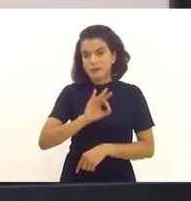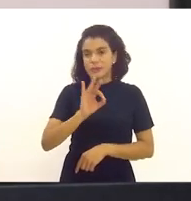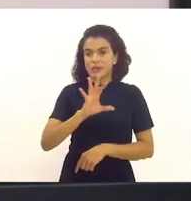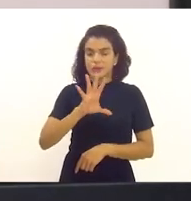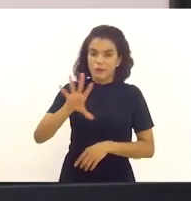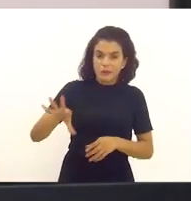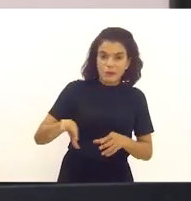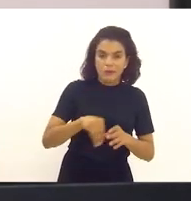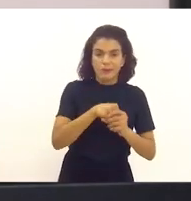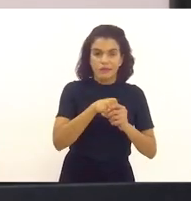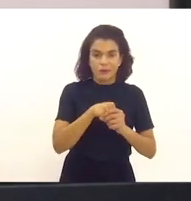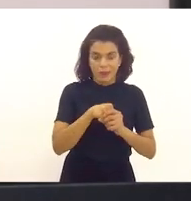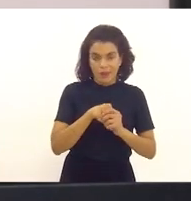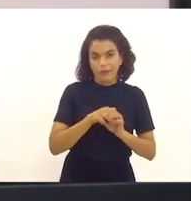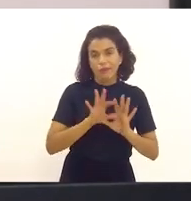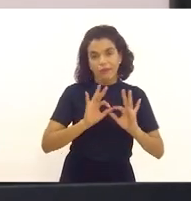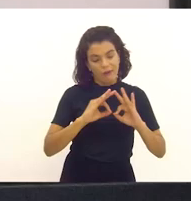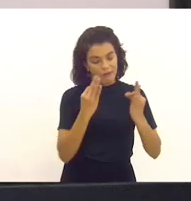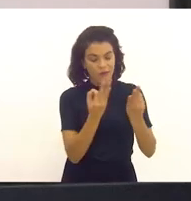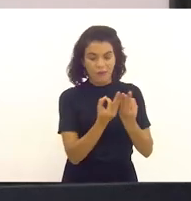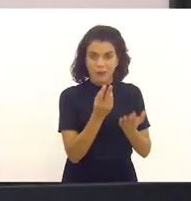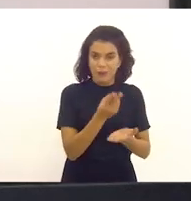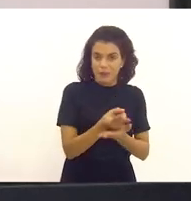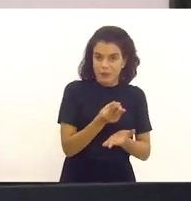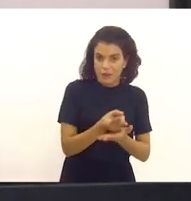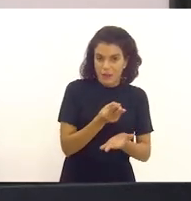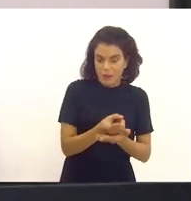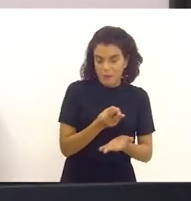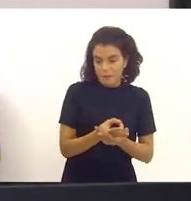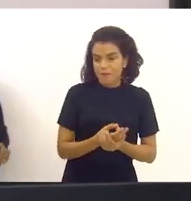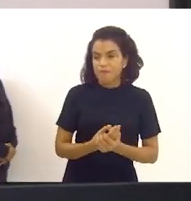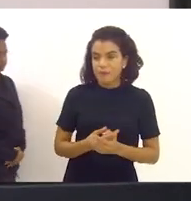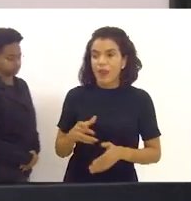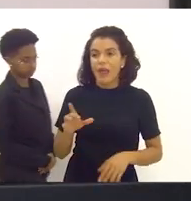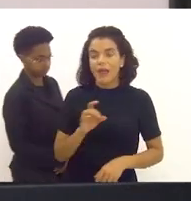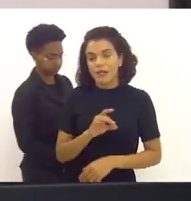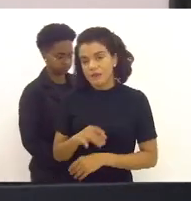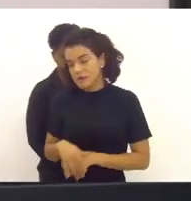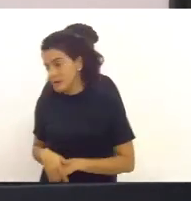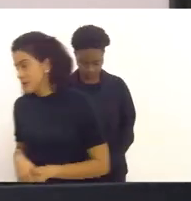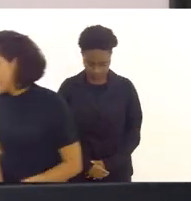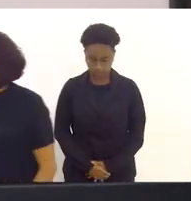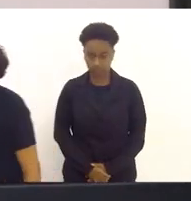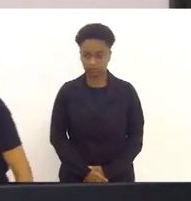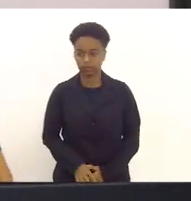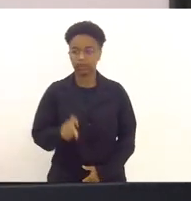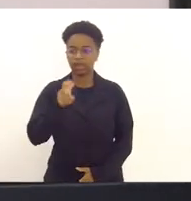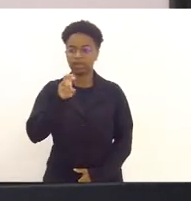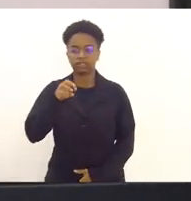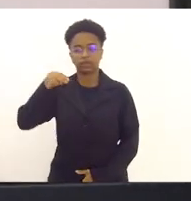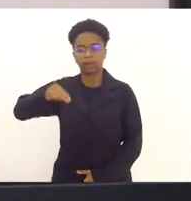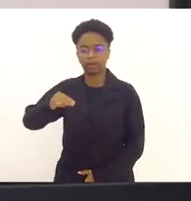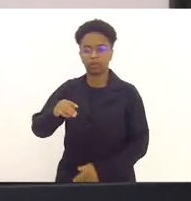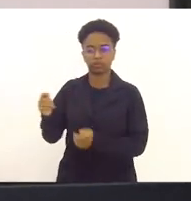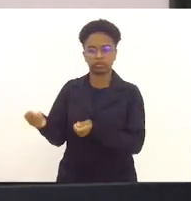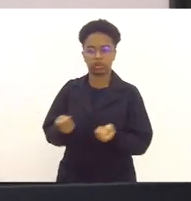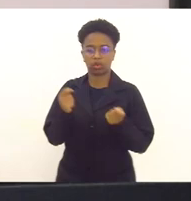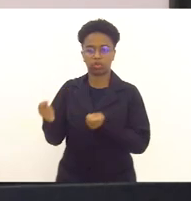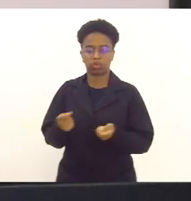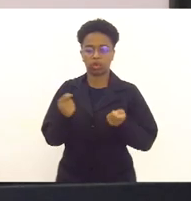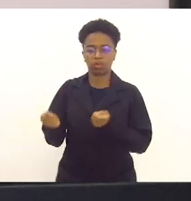da família mesmo né então a cada cinco minutos uma mulher é vítima de algum tipo de violência né